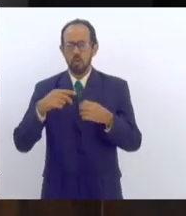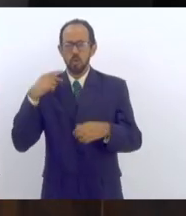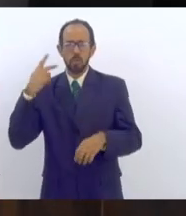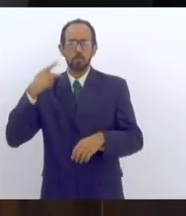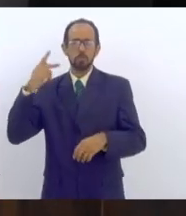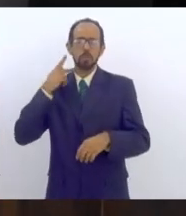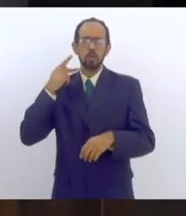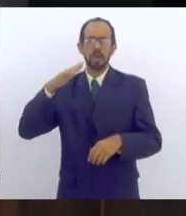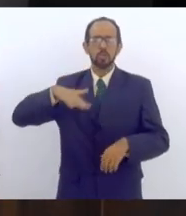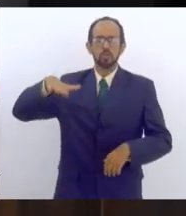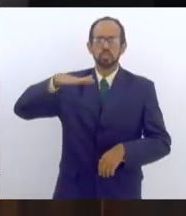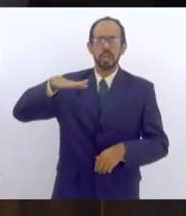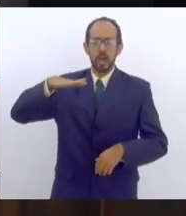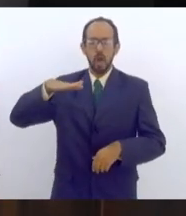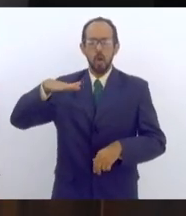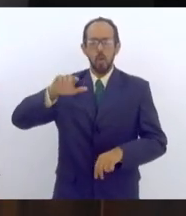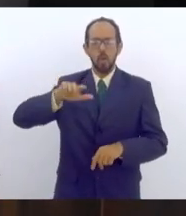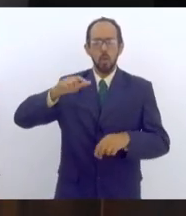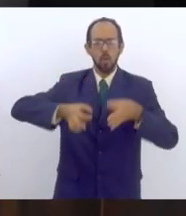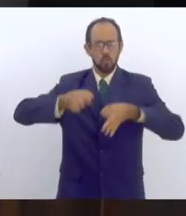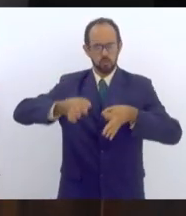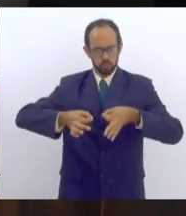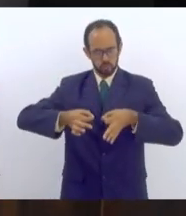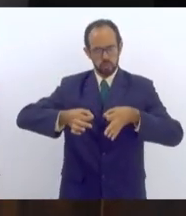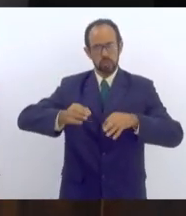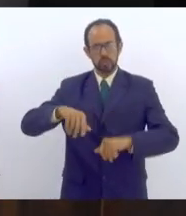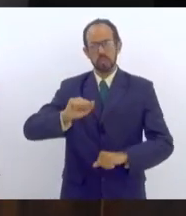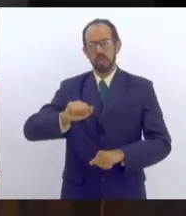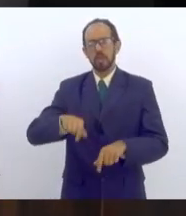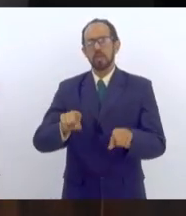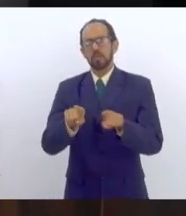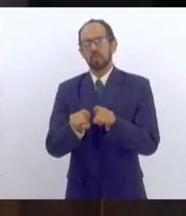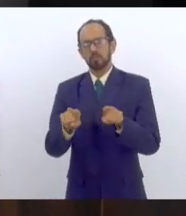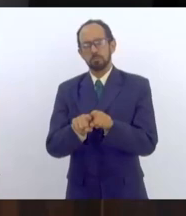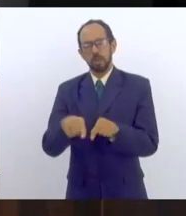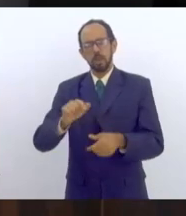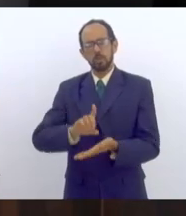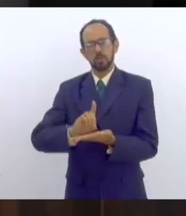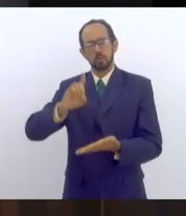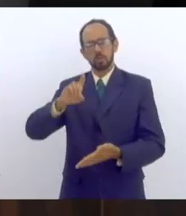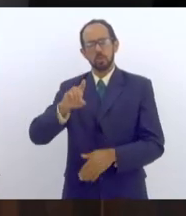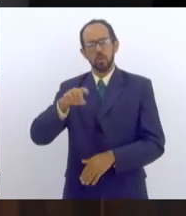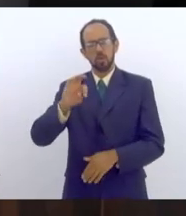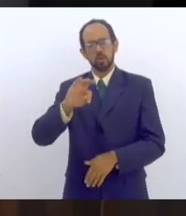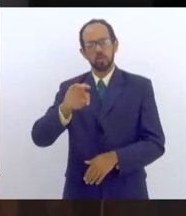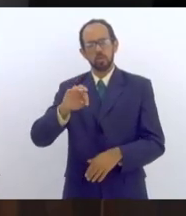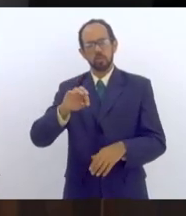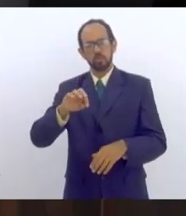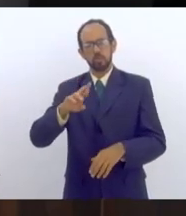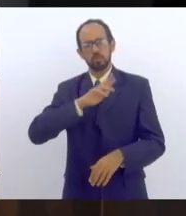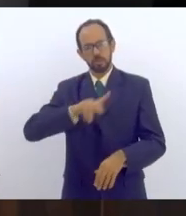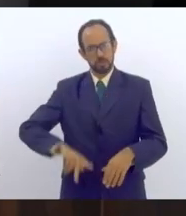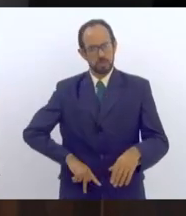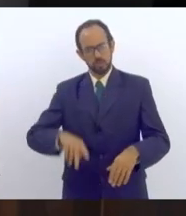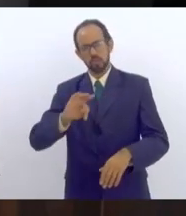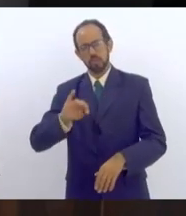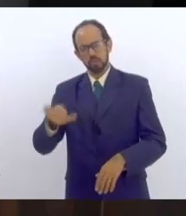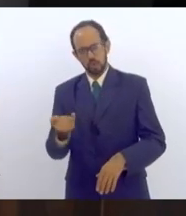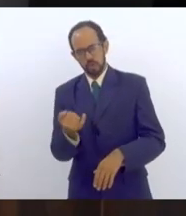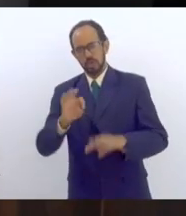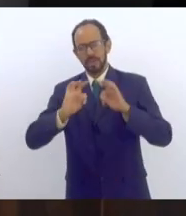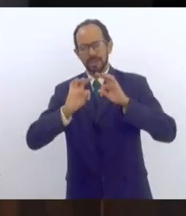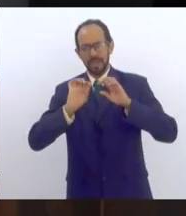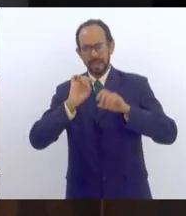doutor Luciano, doutor Ricardo Cardoso, presidente do TJ, doutor Robson Maciel, cada nobre deputado aqui e